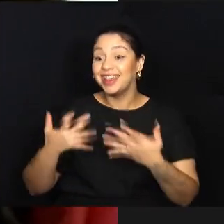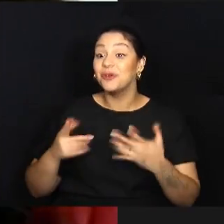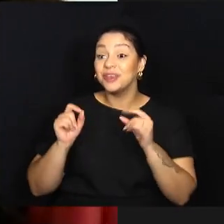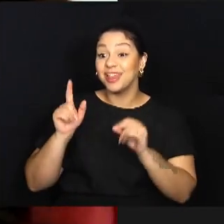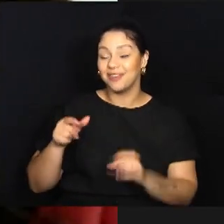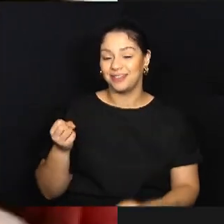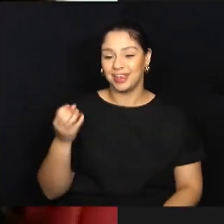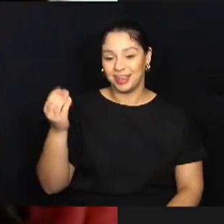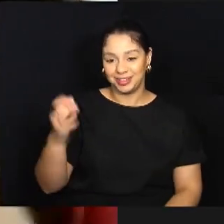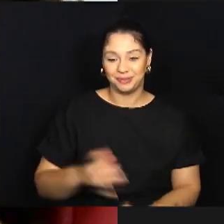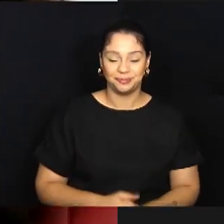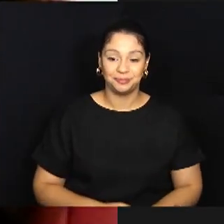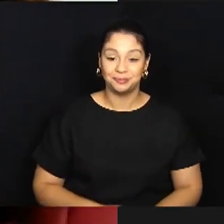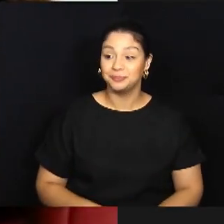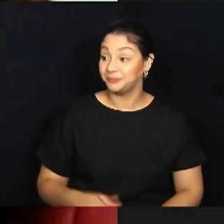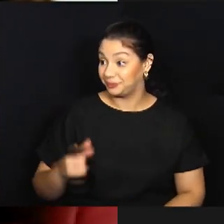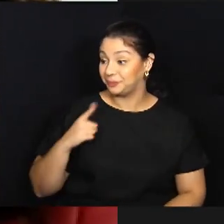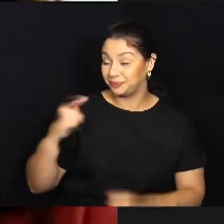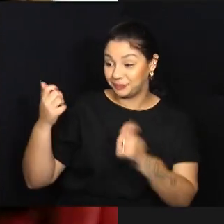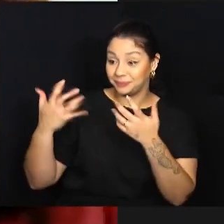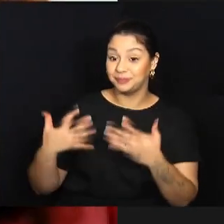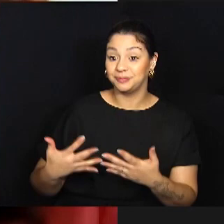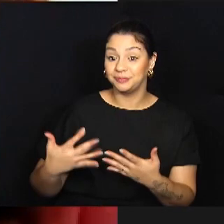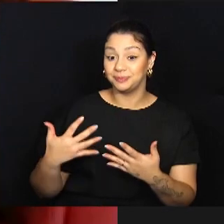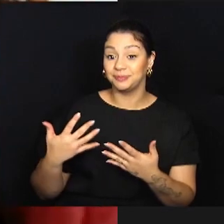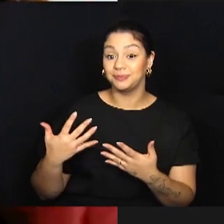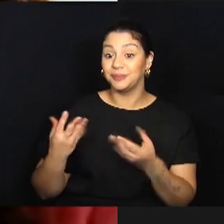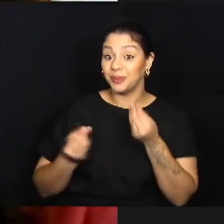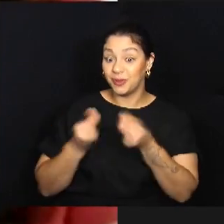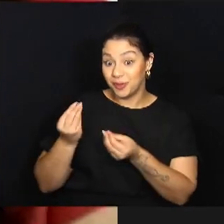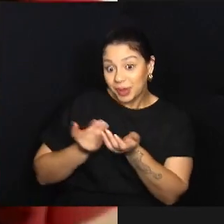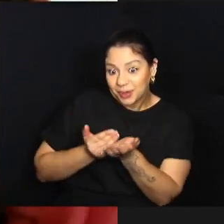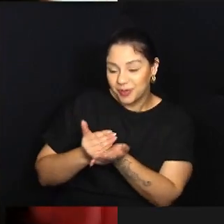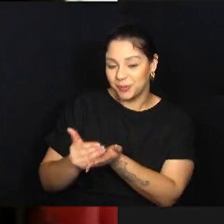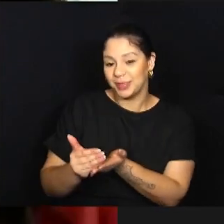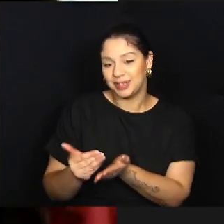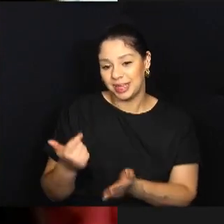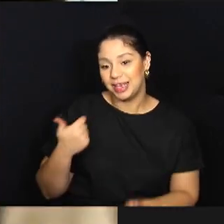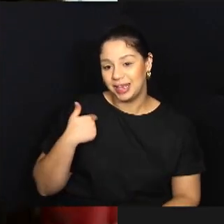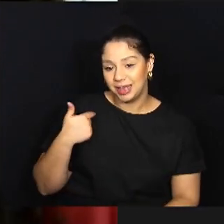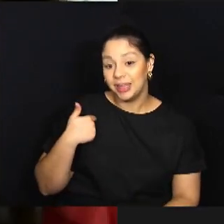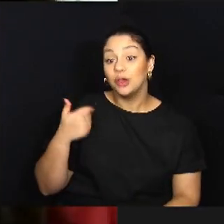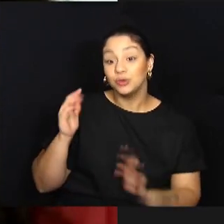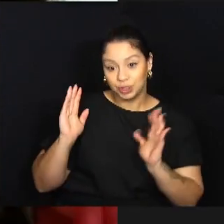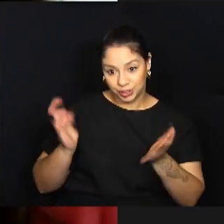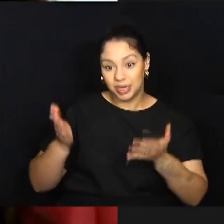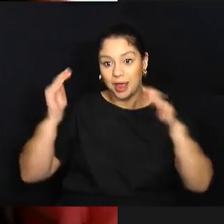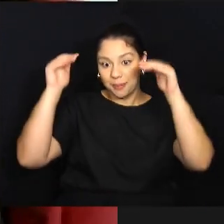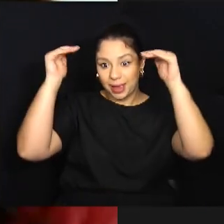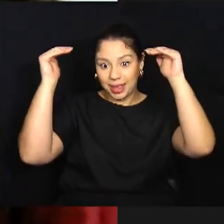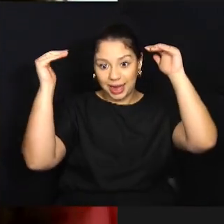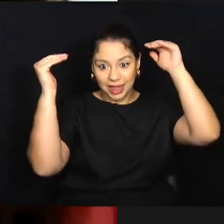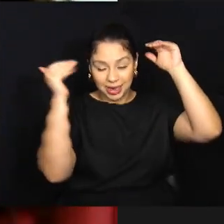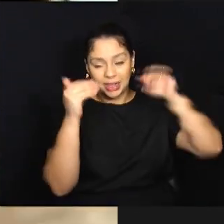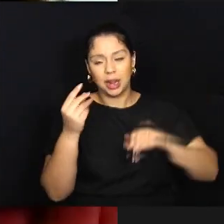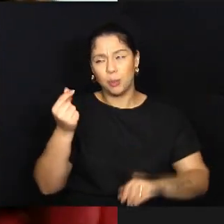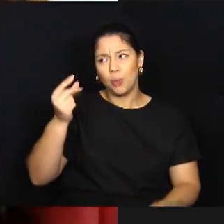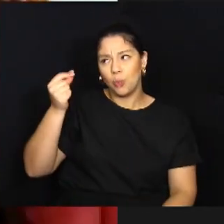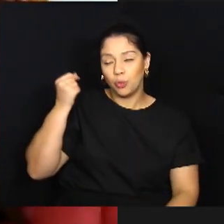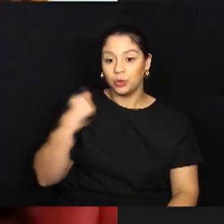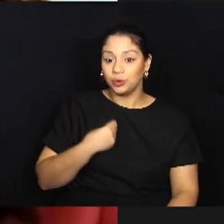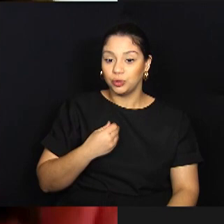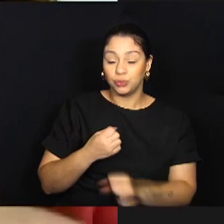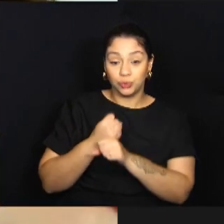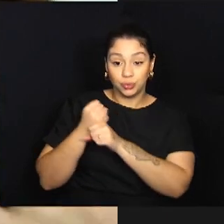acho que antes de me contar como é que eu embarquei nessa, Uhum. né? Eu fui bailarina, mas há muitos anos eu não danço. Depois